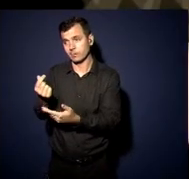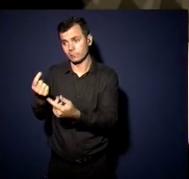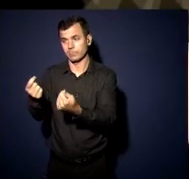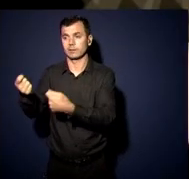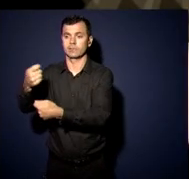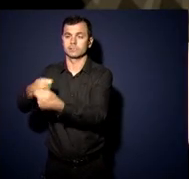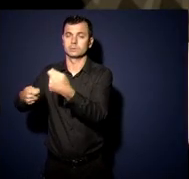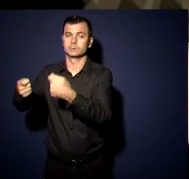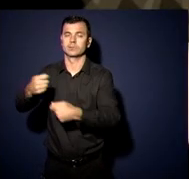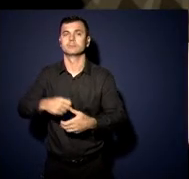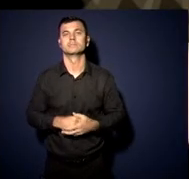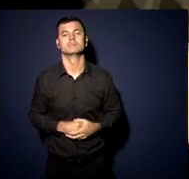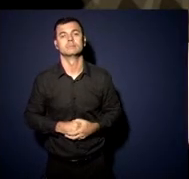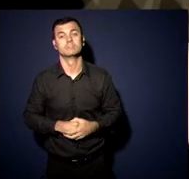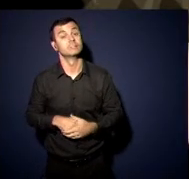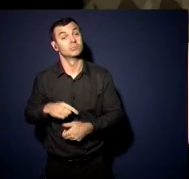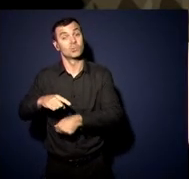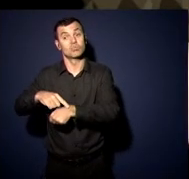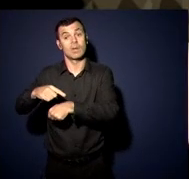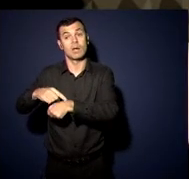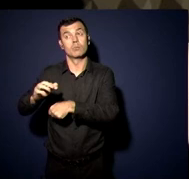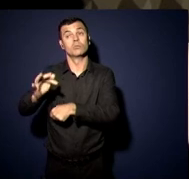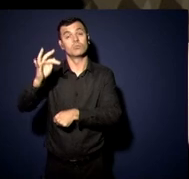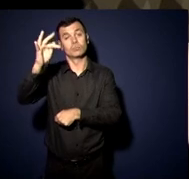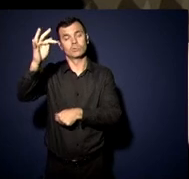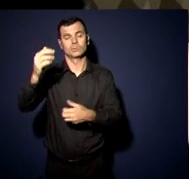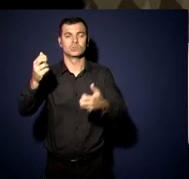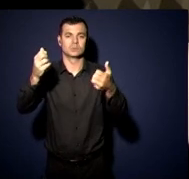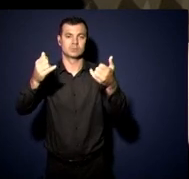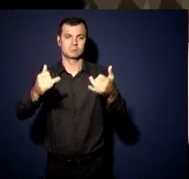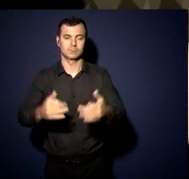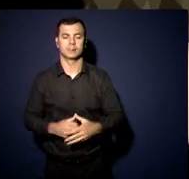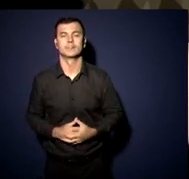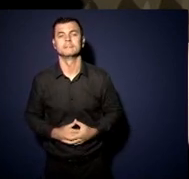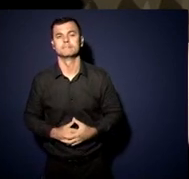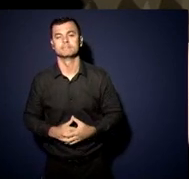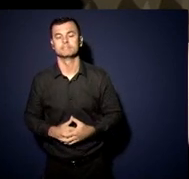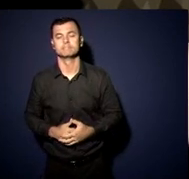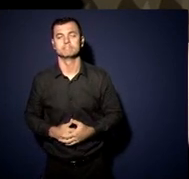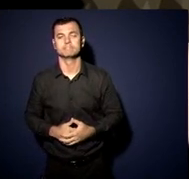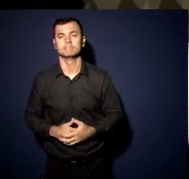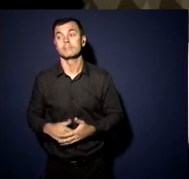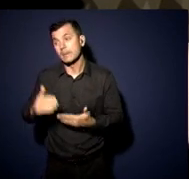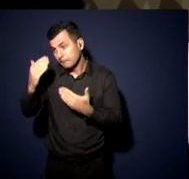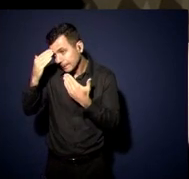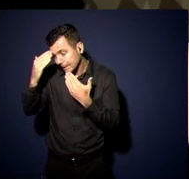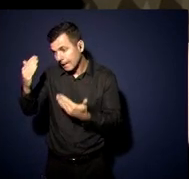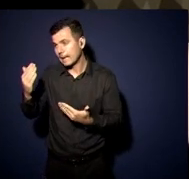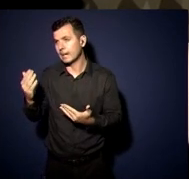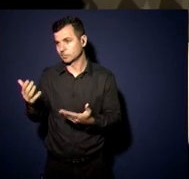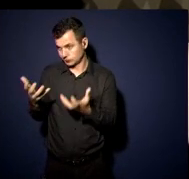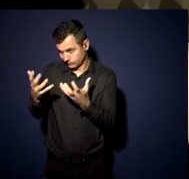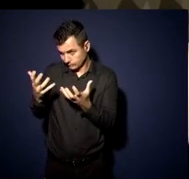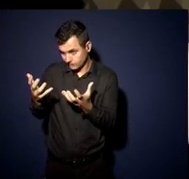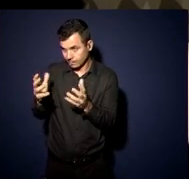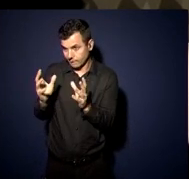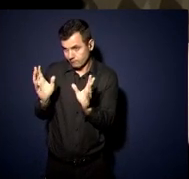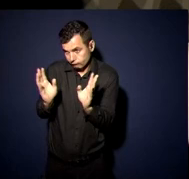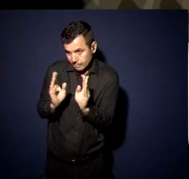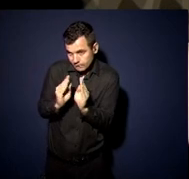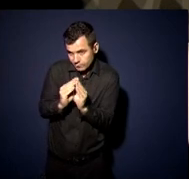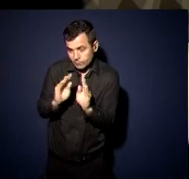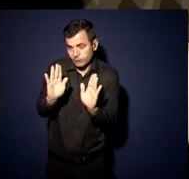o tempo dirá não perdo Muito obrigado não sei se você quer fazer suas palavras finais aqui no encerramento